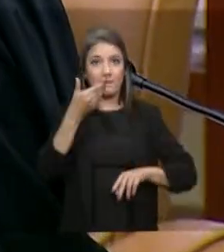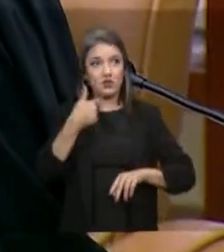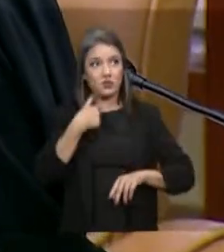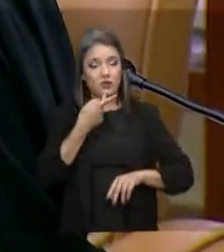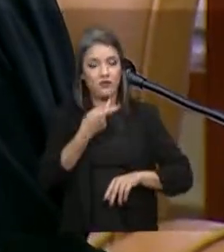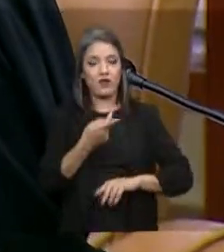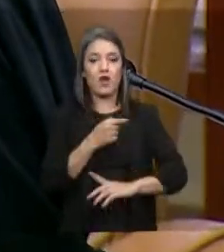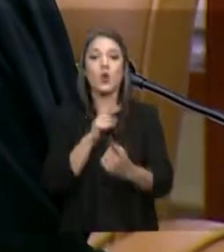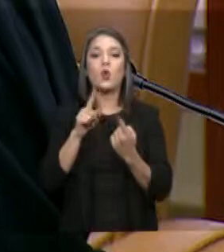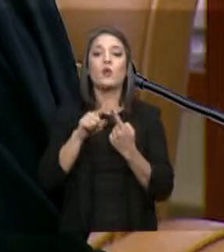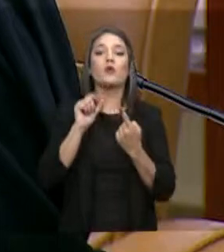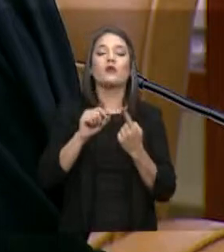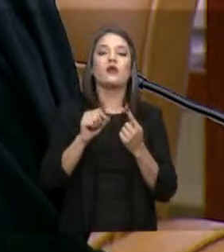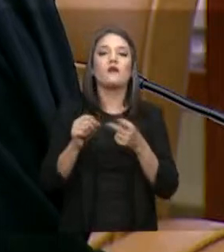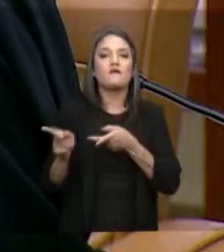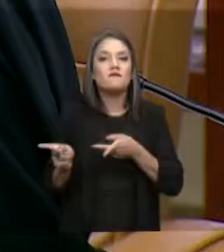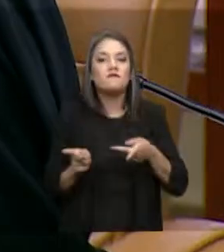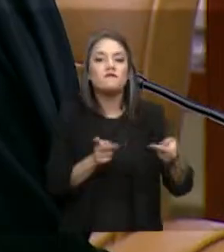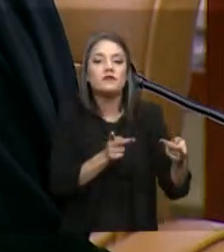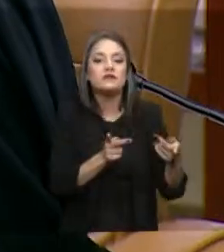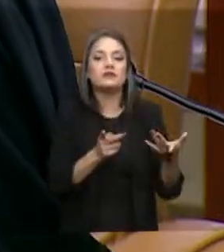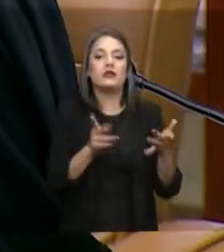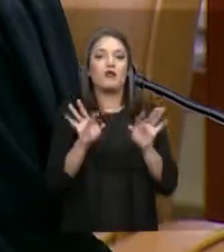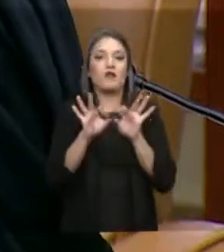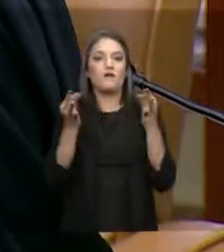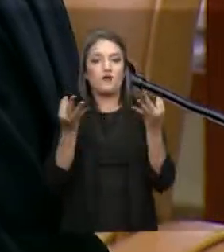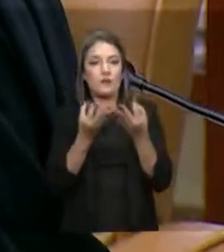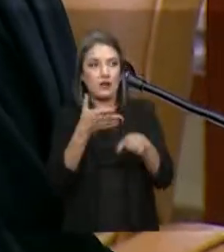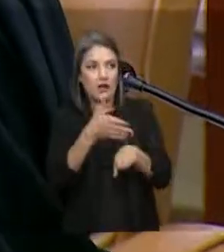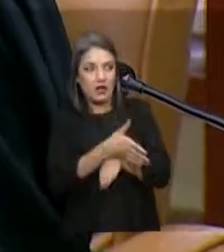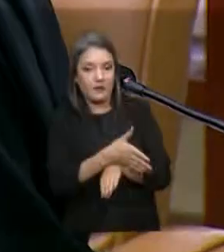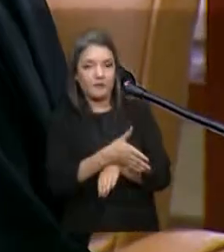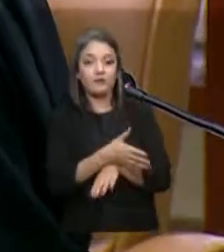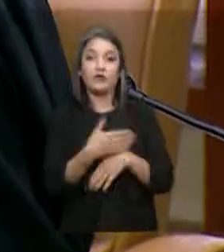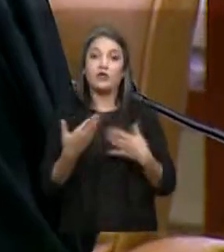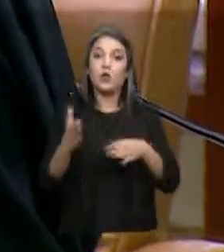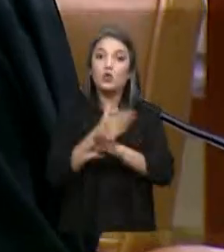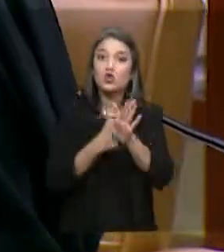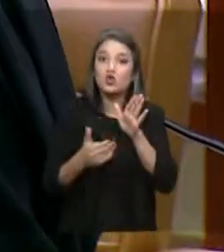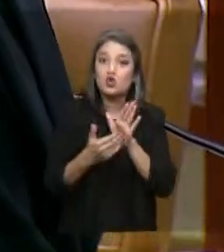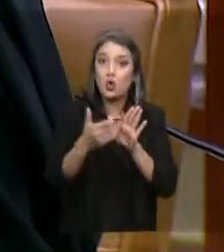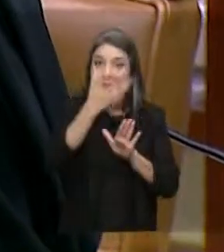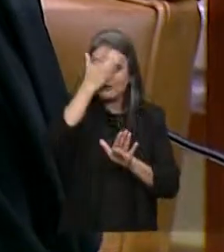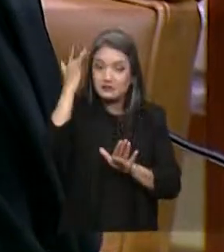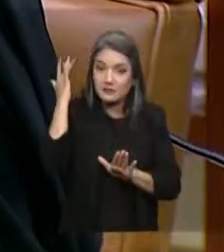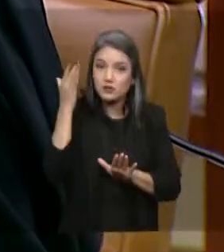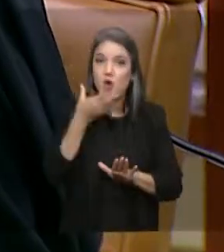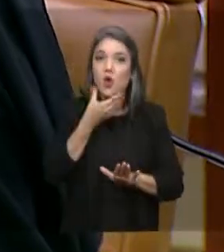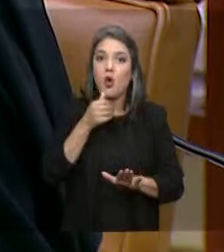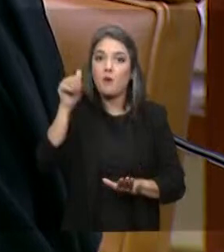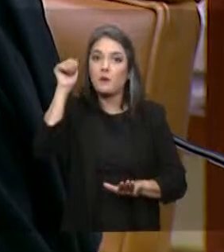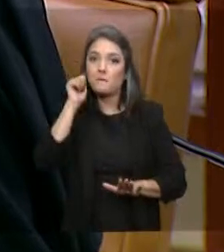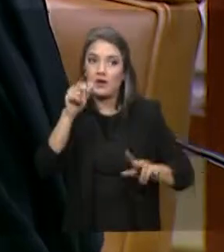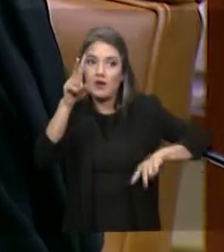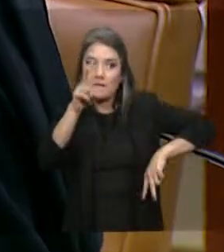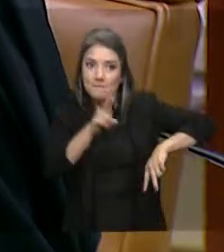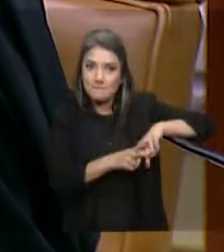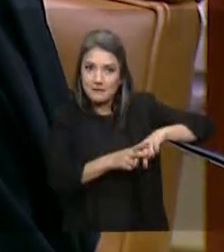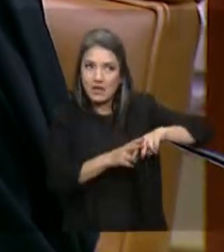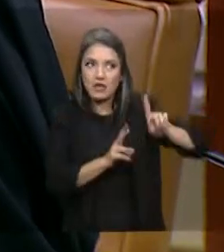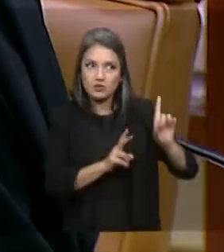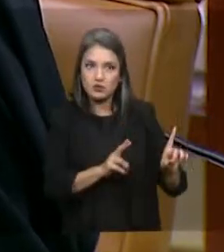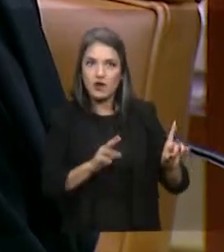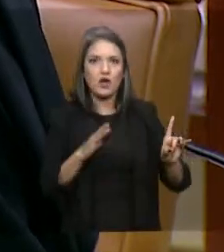uma em relação às visitas é importante Se ela entrar que todos os presos e presas todos estão é